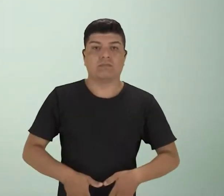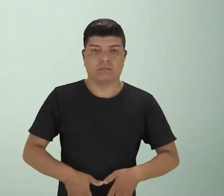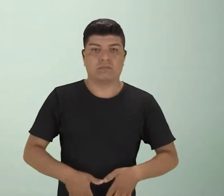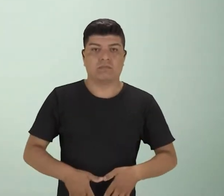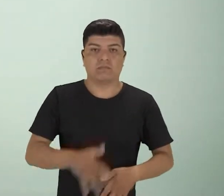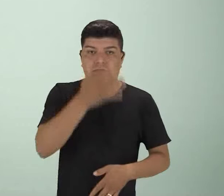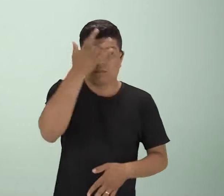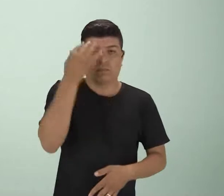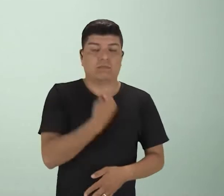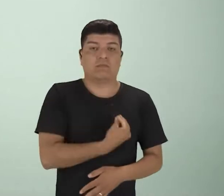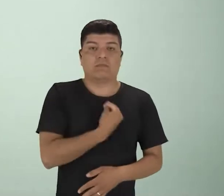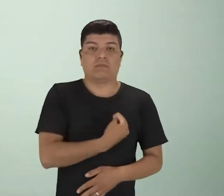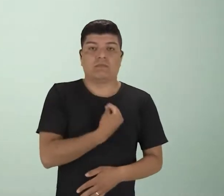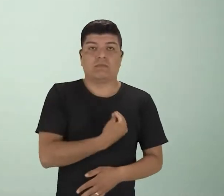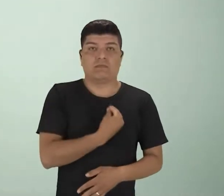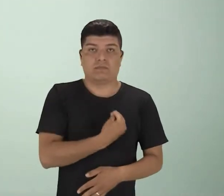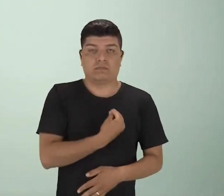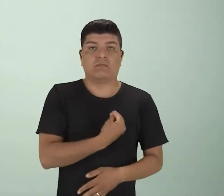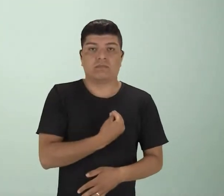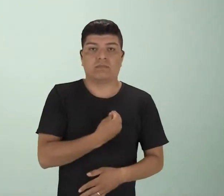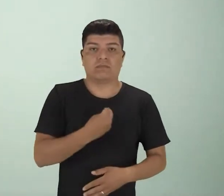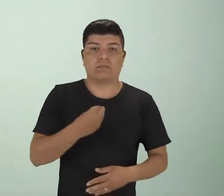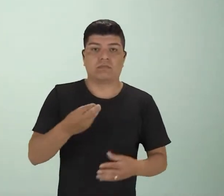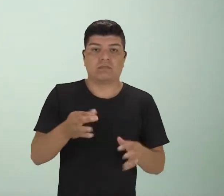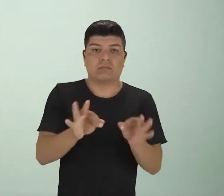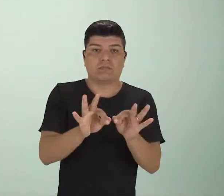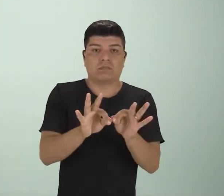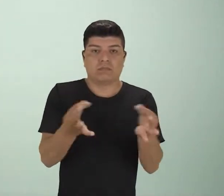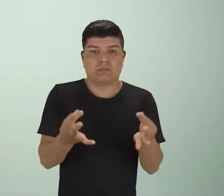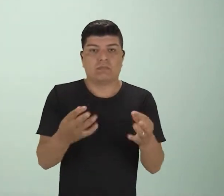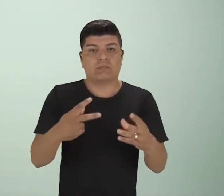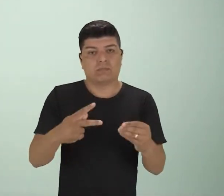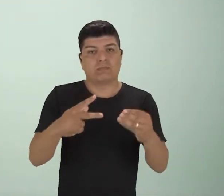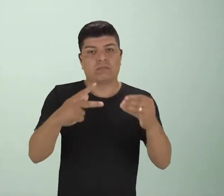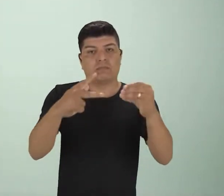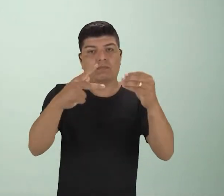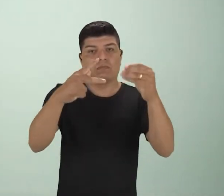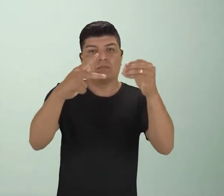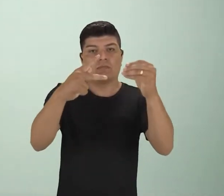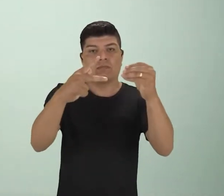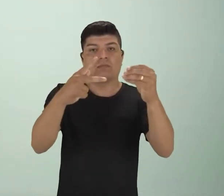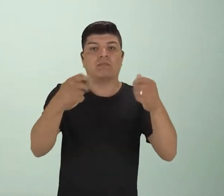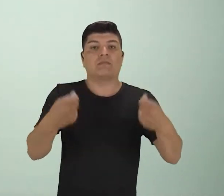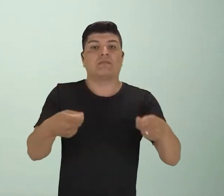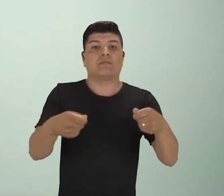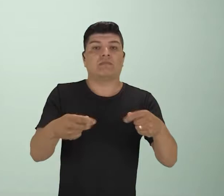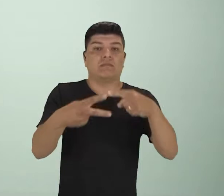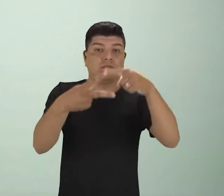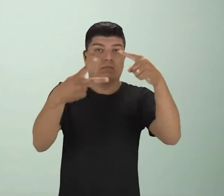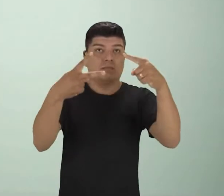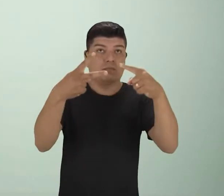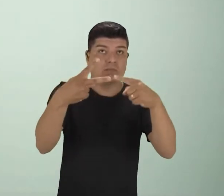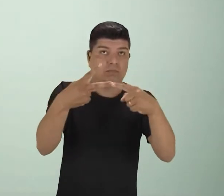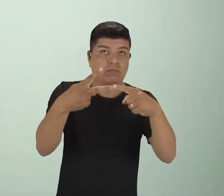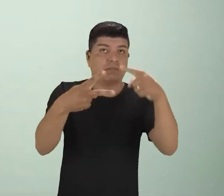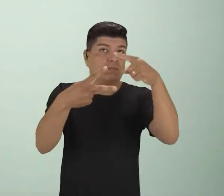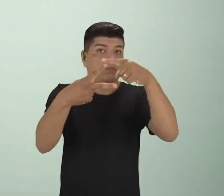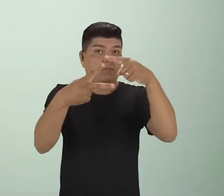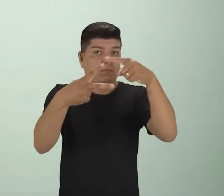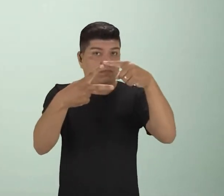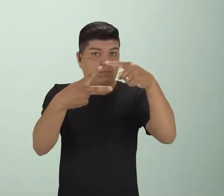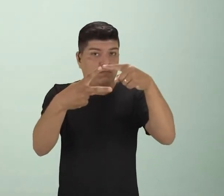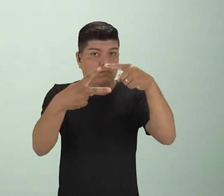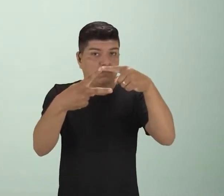tá? Lembrando que a síntese proteica ela vai depender de duas fases, né? Então eu tenho uma